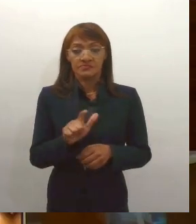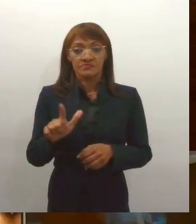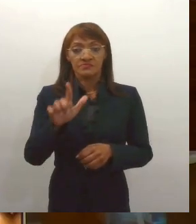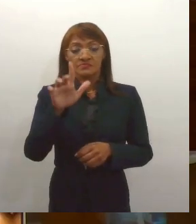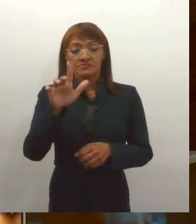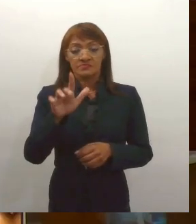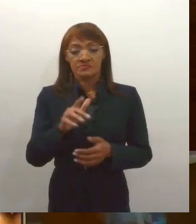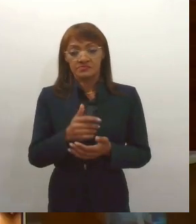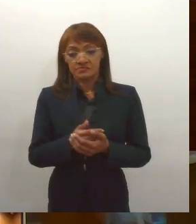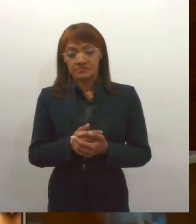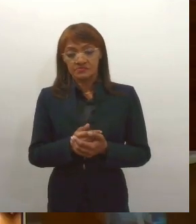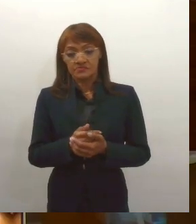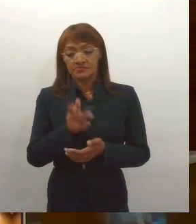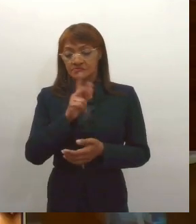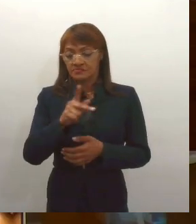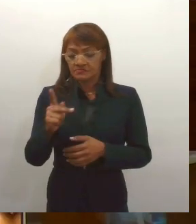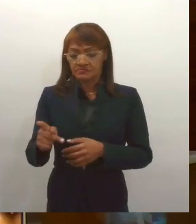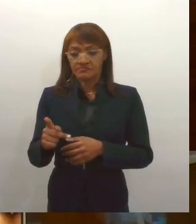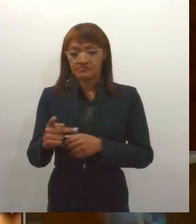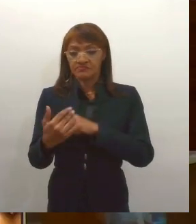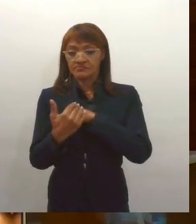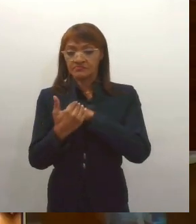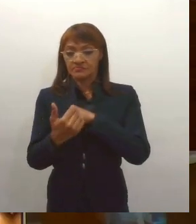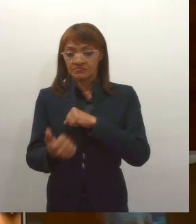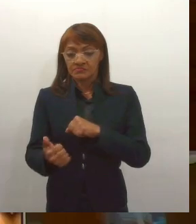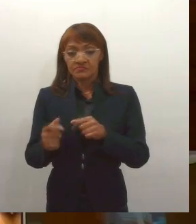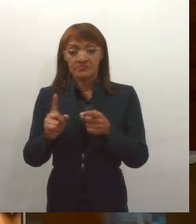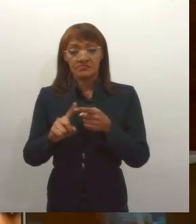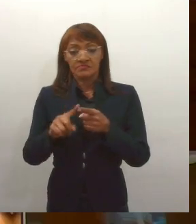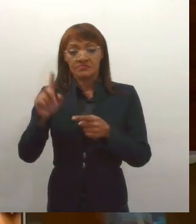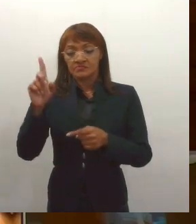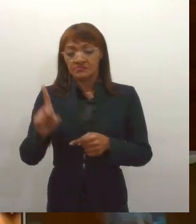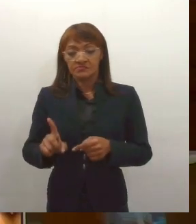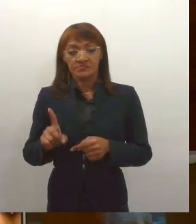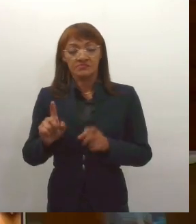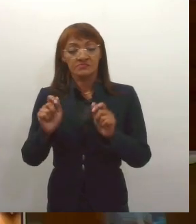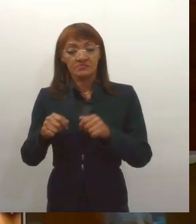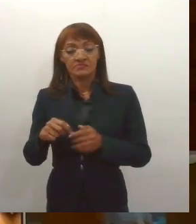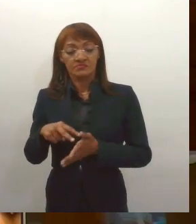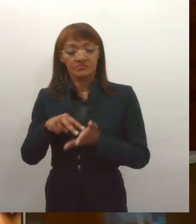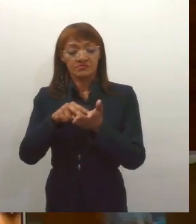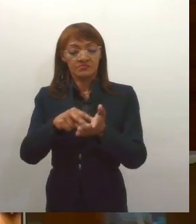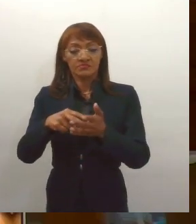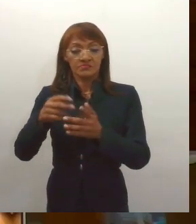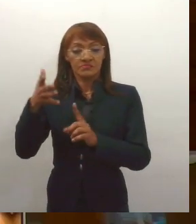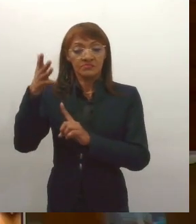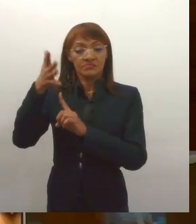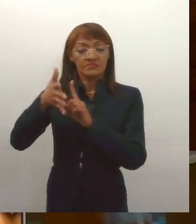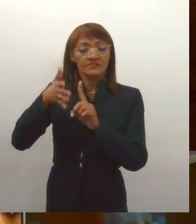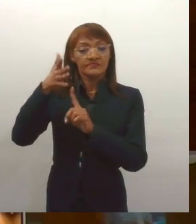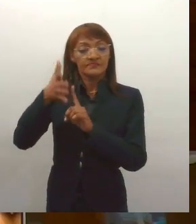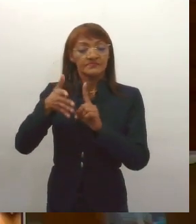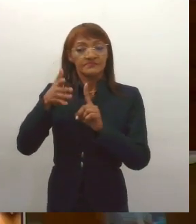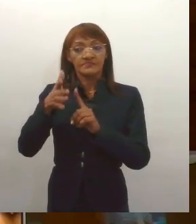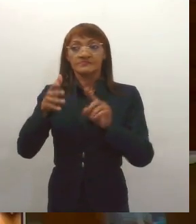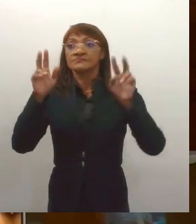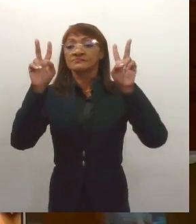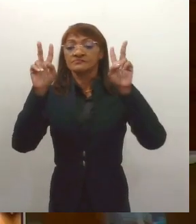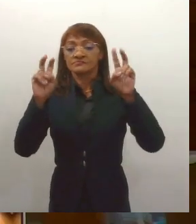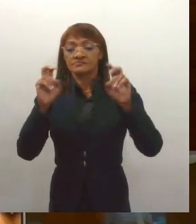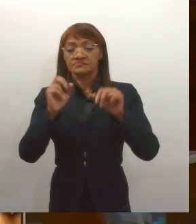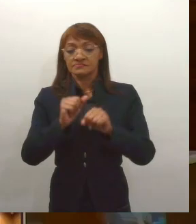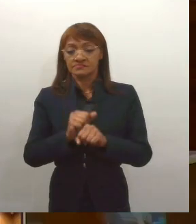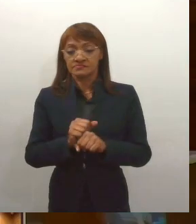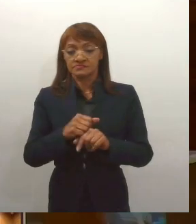direção para fazer uma palestra justamente sobre o tema que eu falei sobre a questão da LGBT fobia Porque alguns